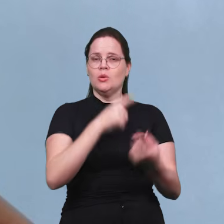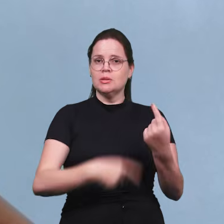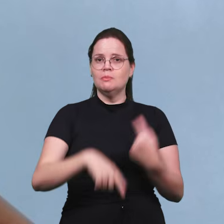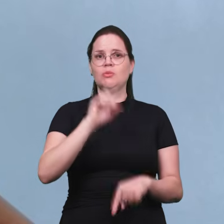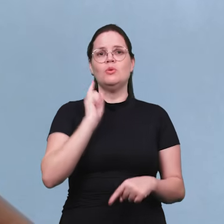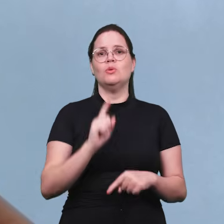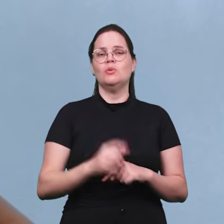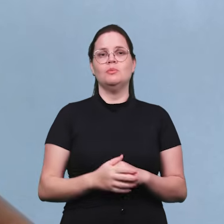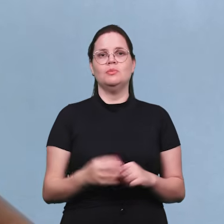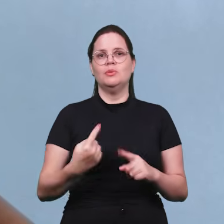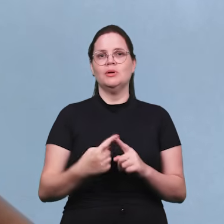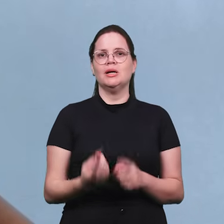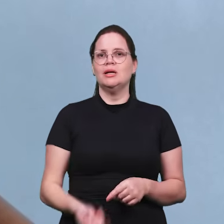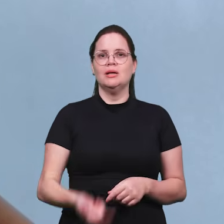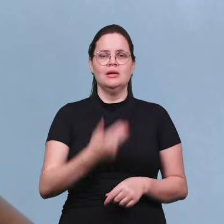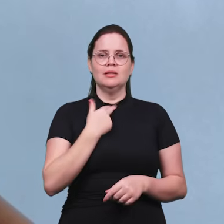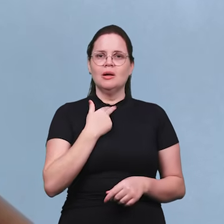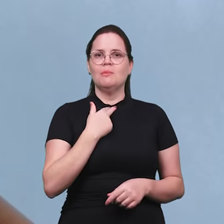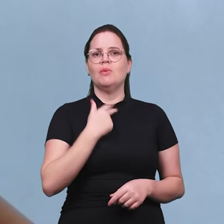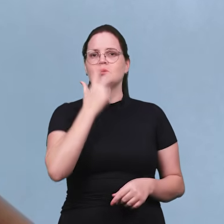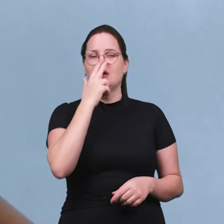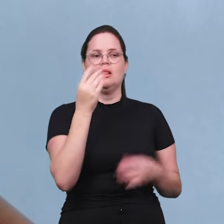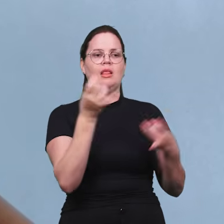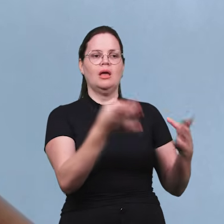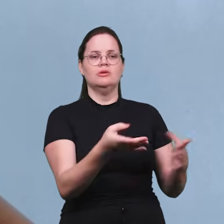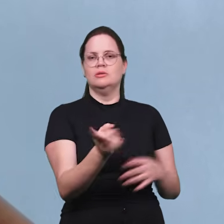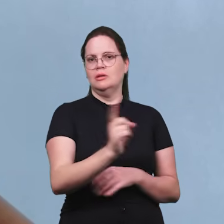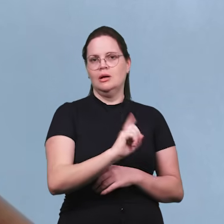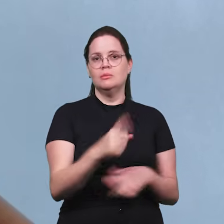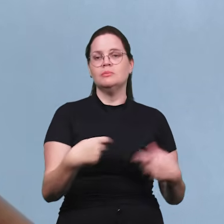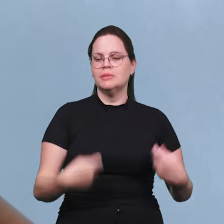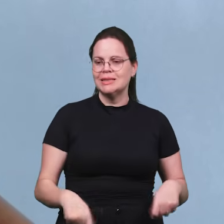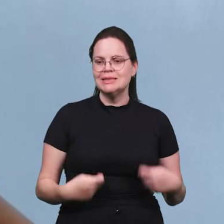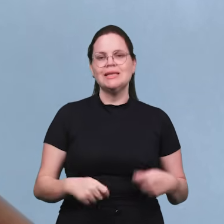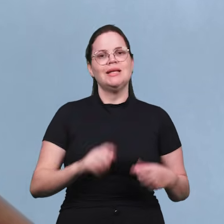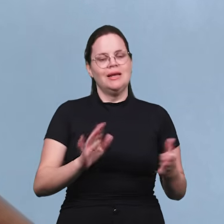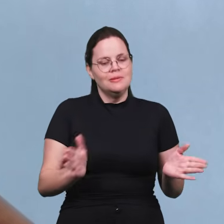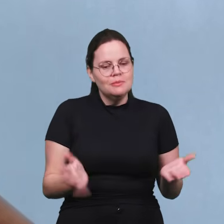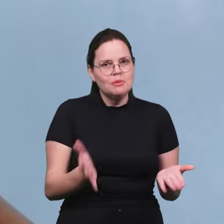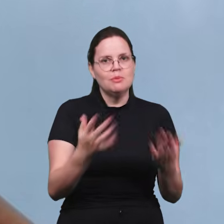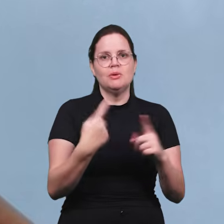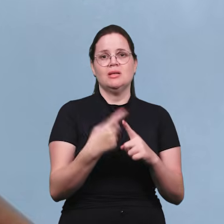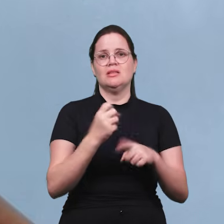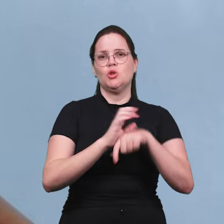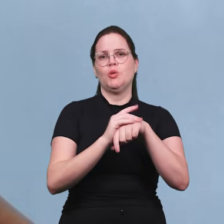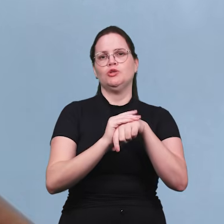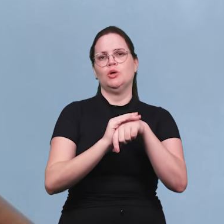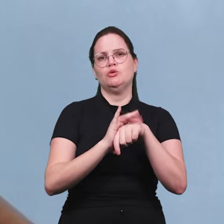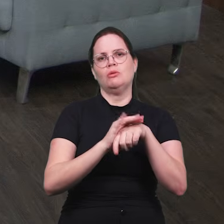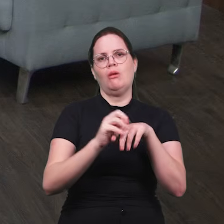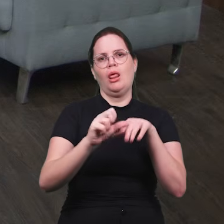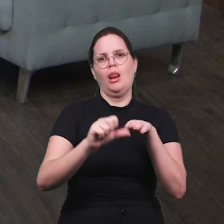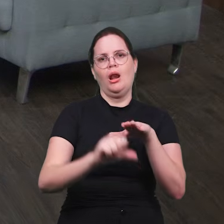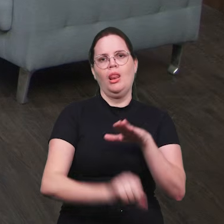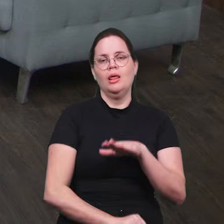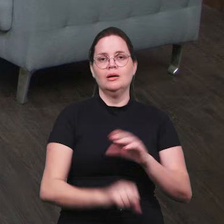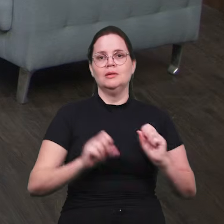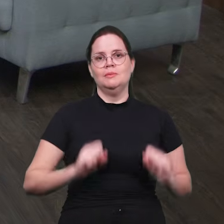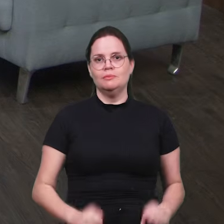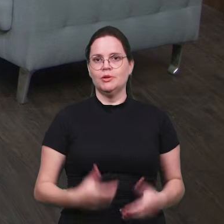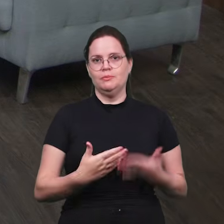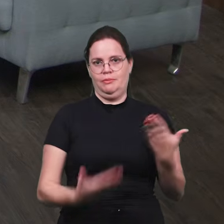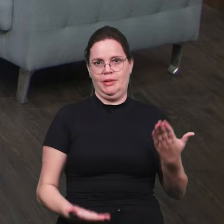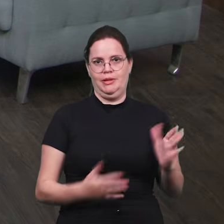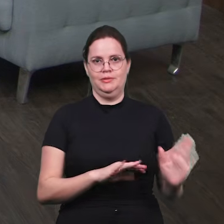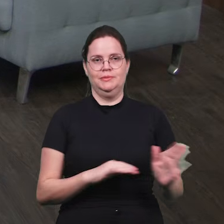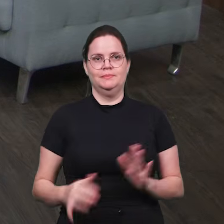não perder ali ativo, andar, não deixar ele porque adoeceu, daqui a pouco ele afunda e a gente perde. Exatamente,